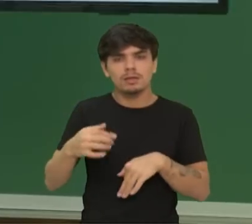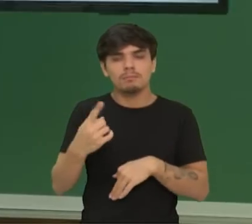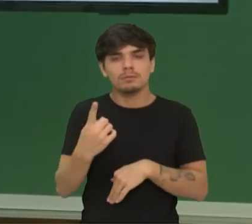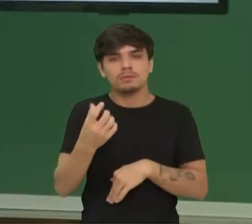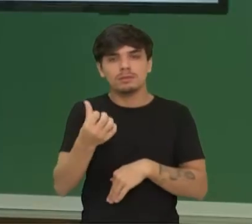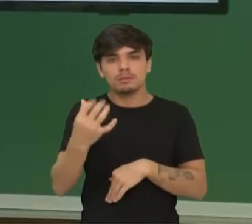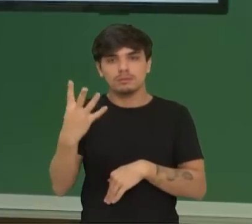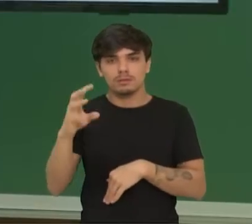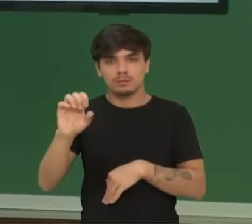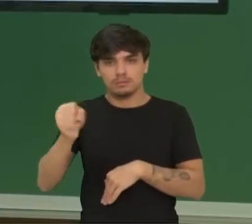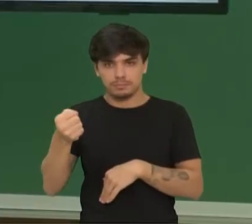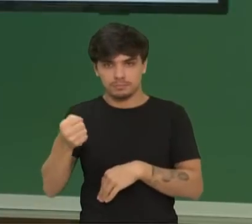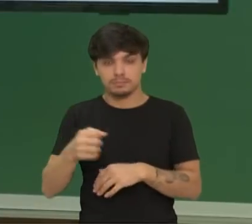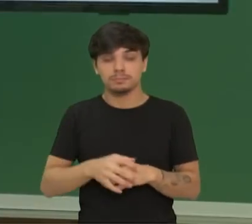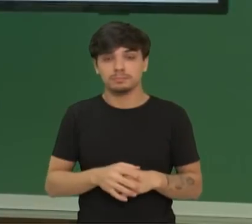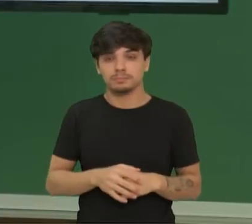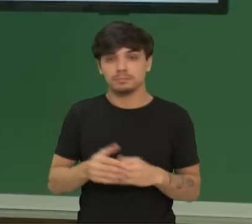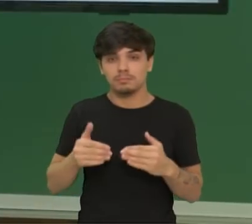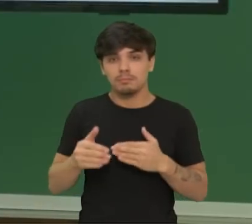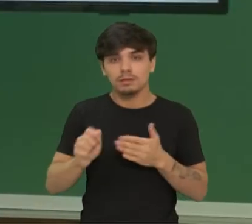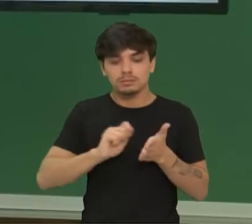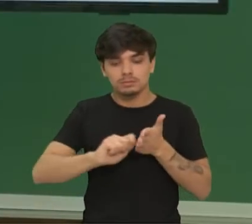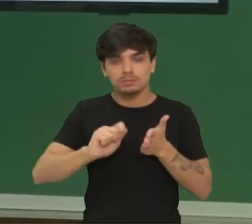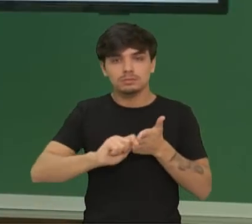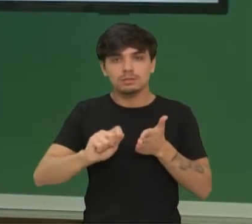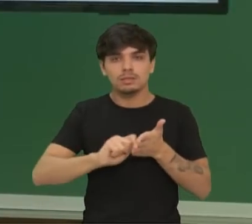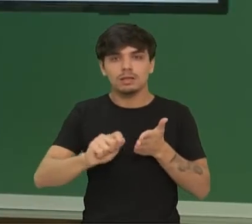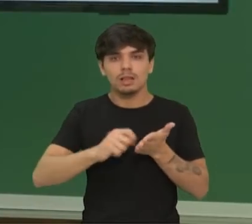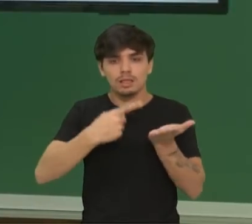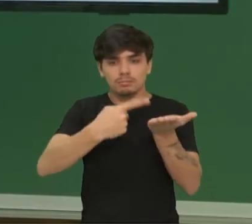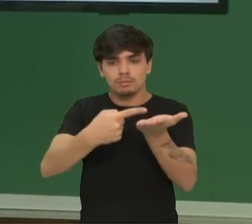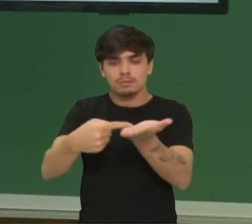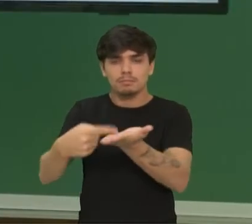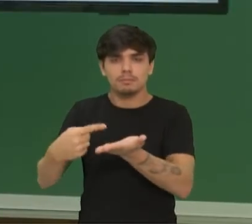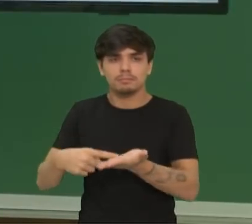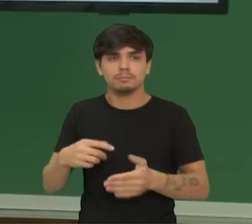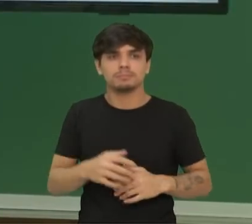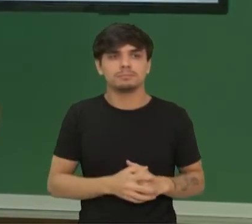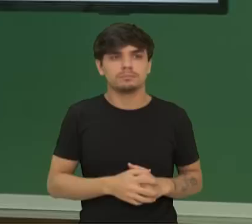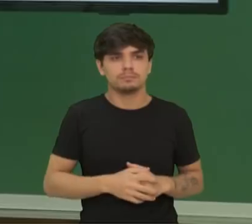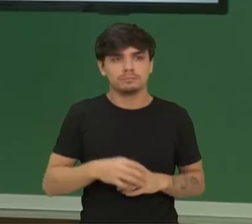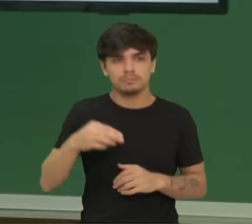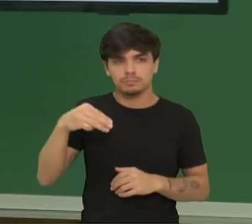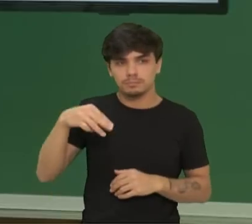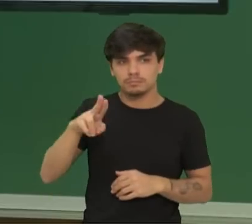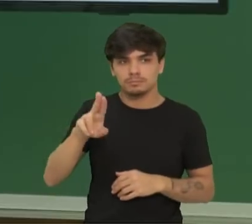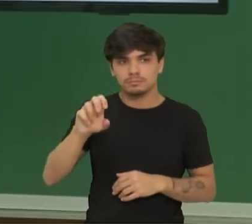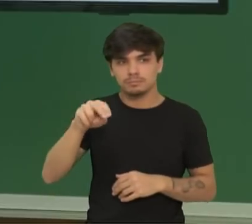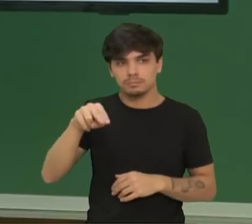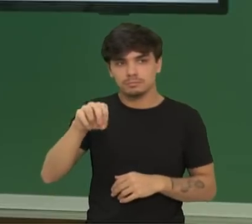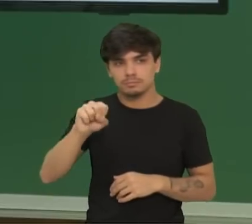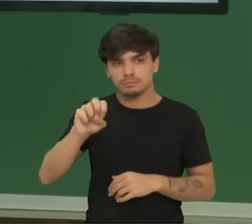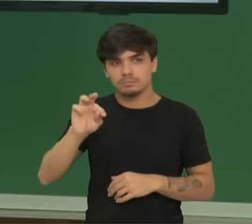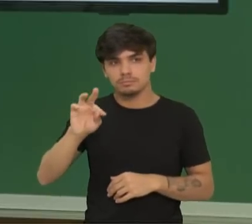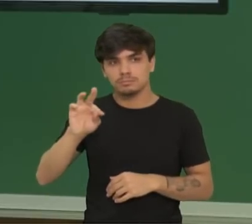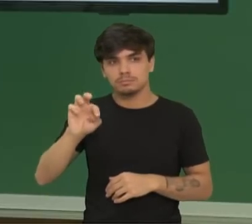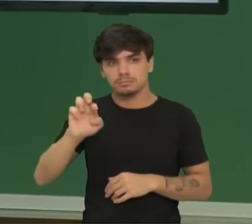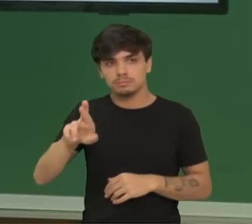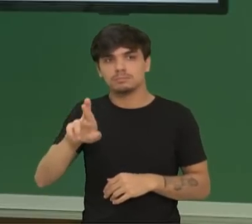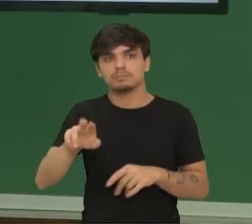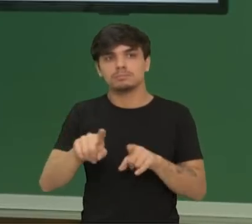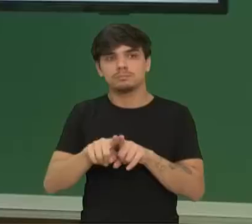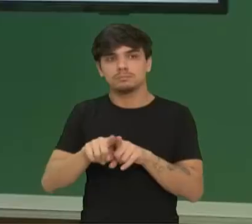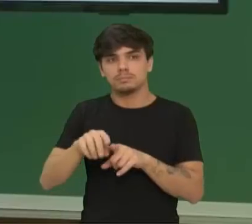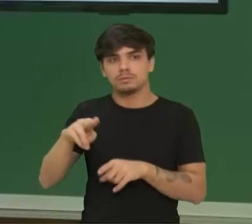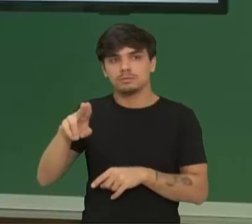1648, a partir da assinatura de alguns tratados, tá? Münster e Onnebrück, tá? Chamados de Paz